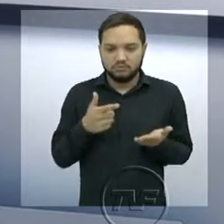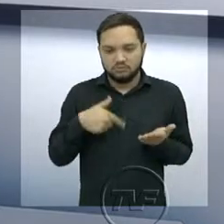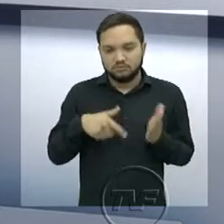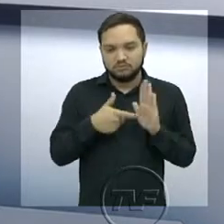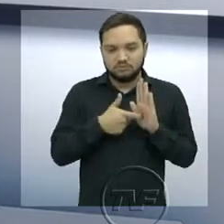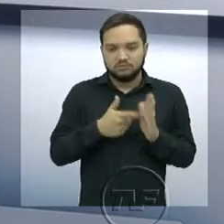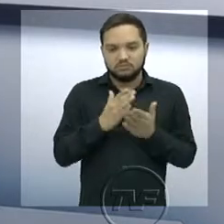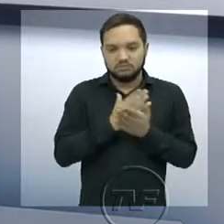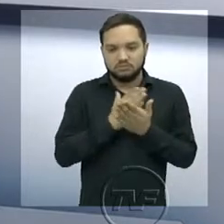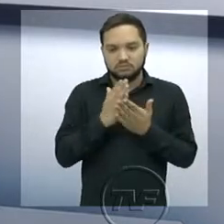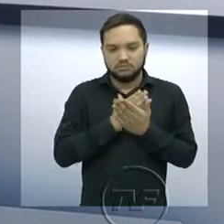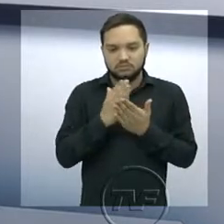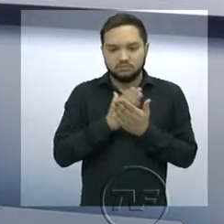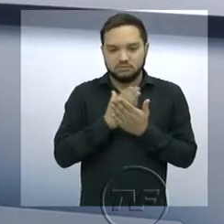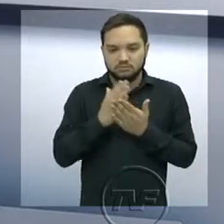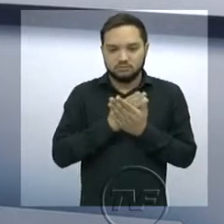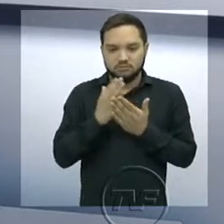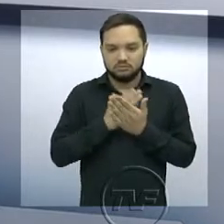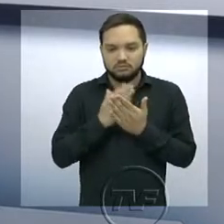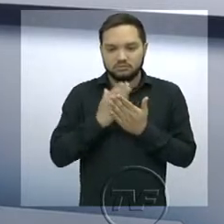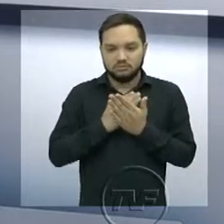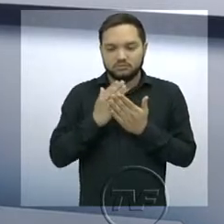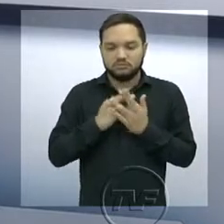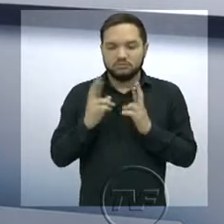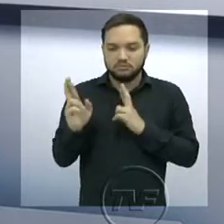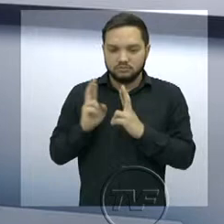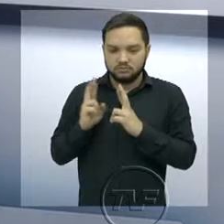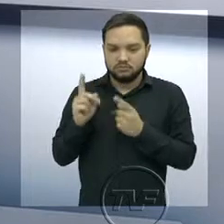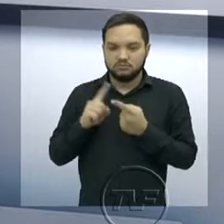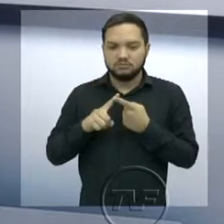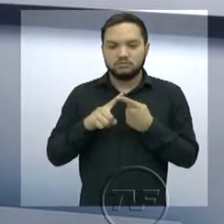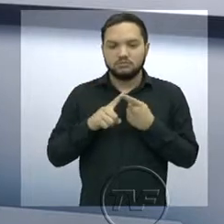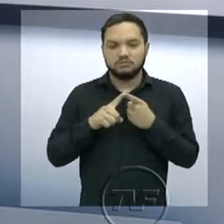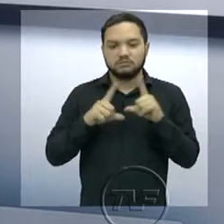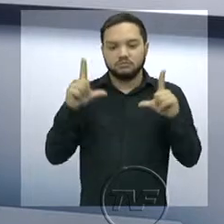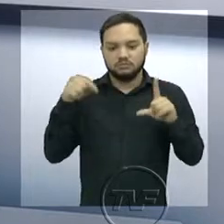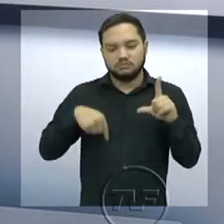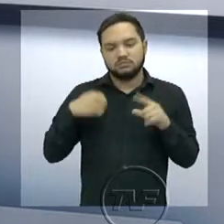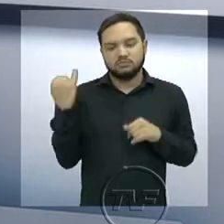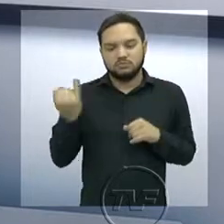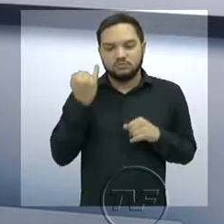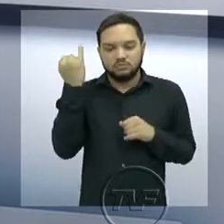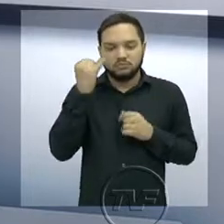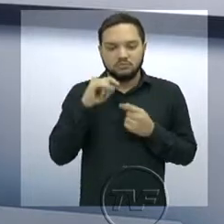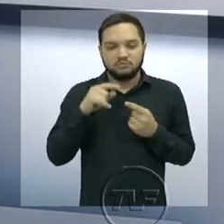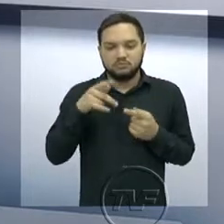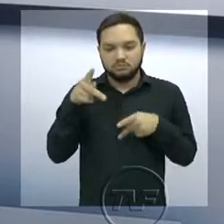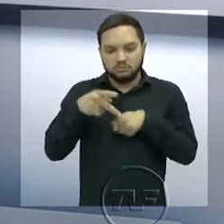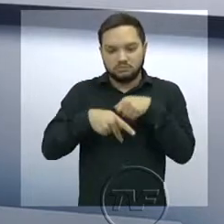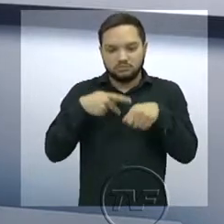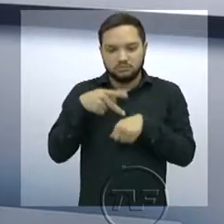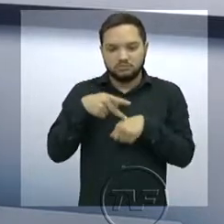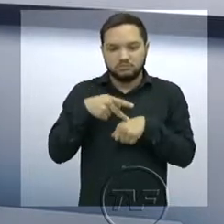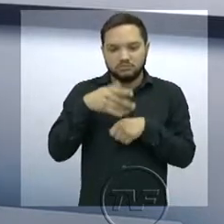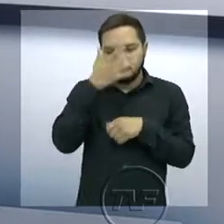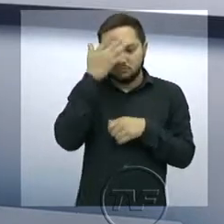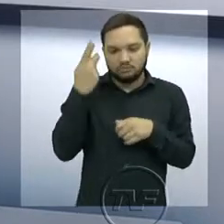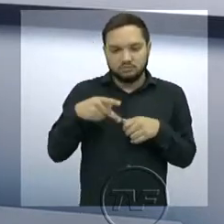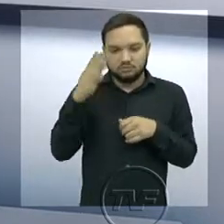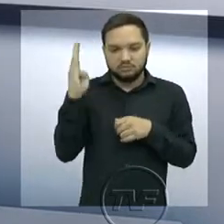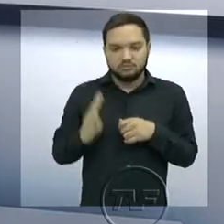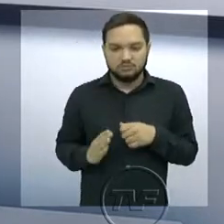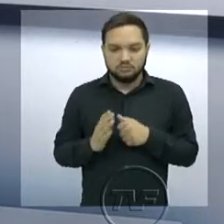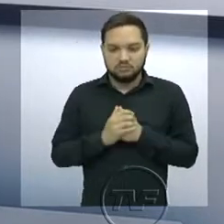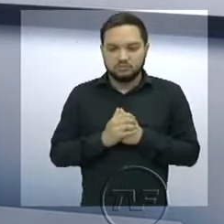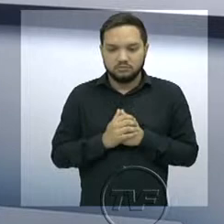algumas reportagens, apresentaremos alguns conteúdos importantes para o país, para os brasileiros e brasileiras, na análise